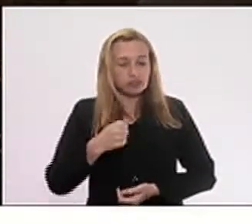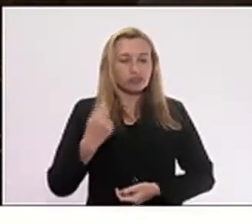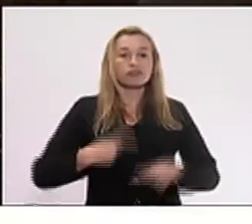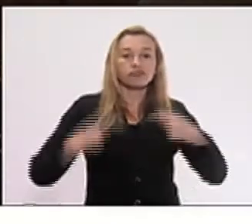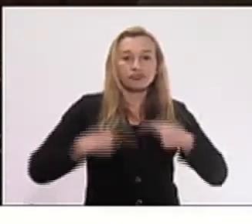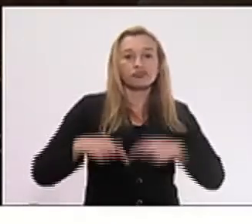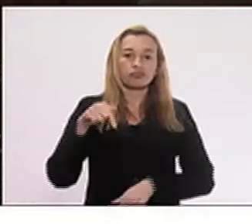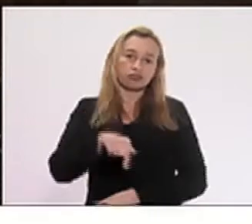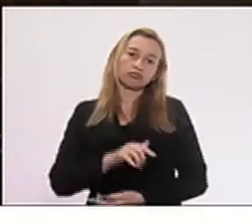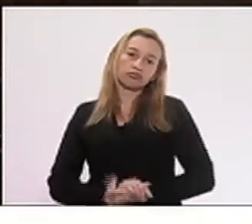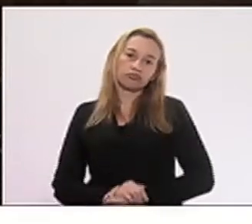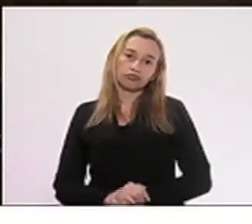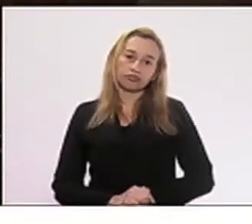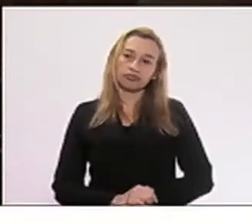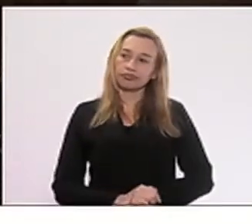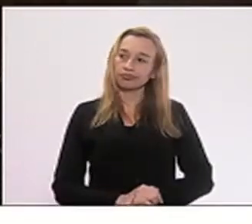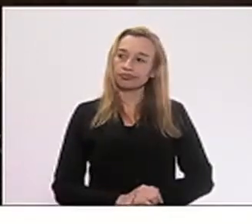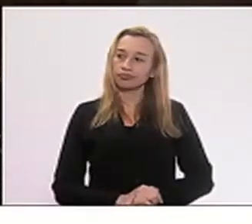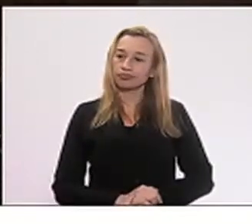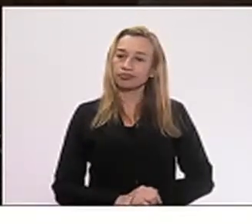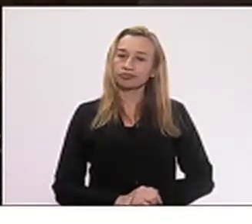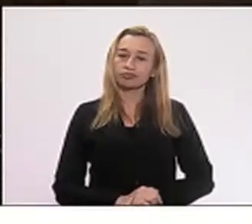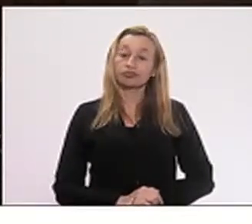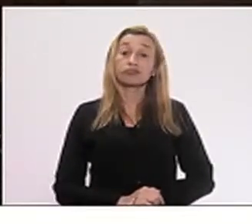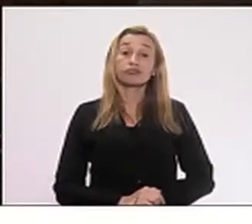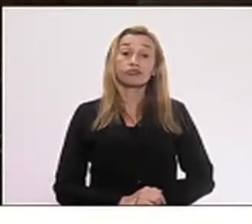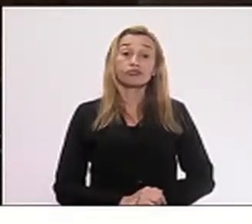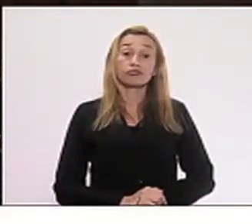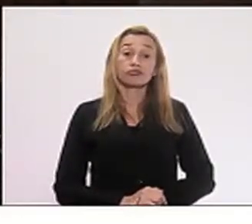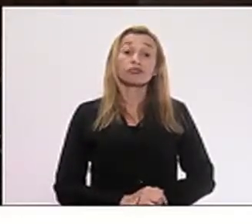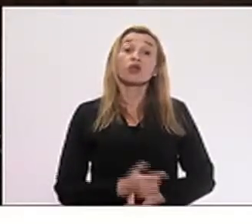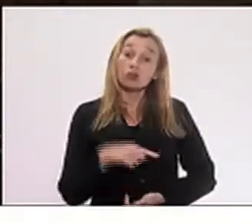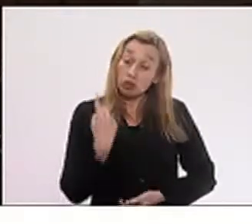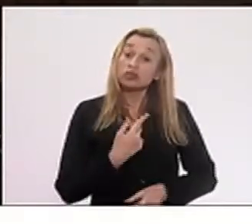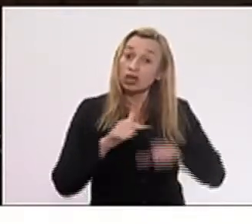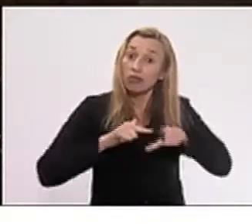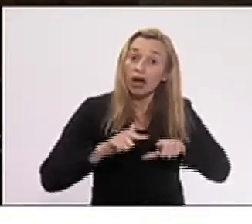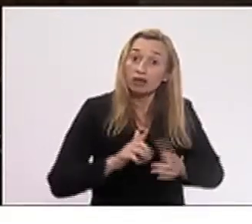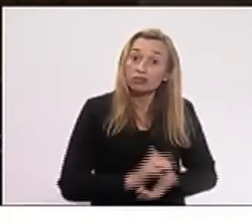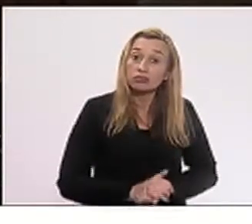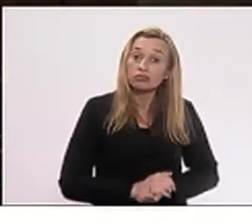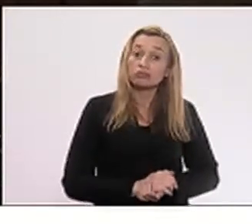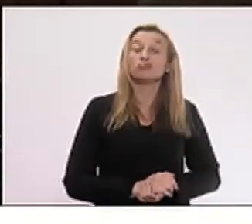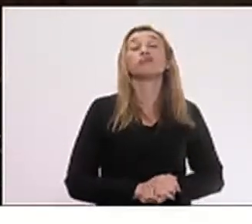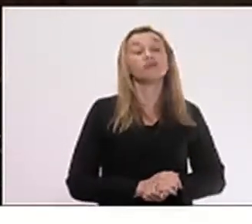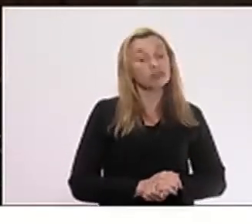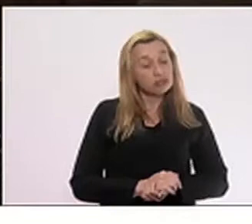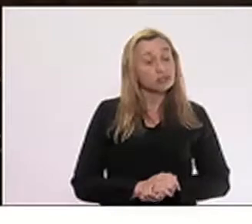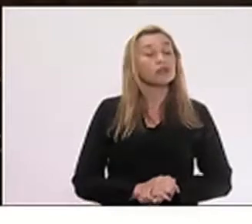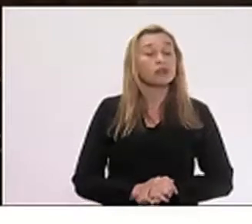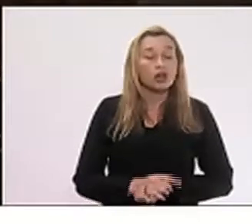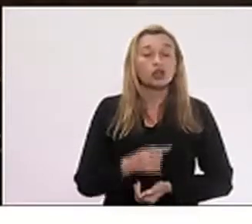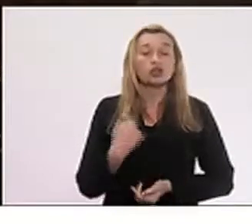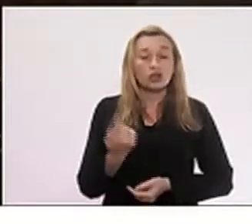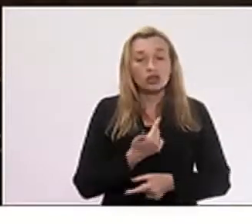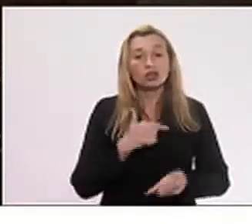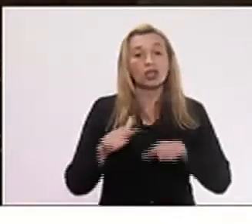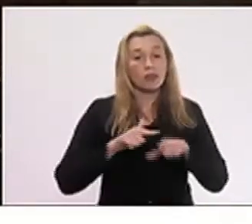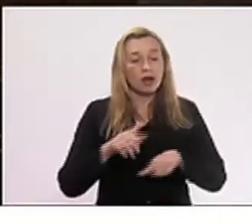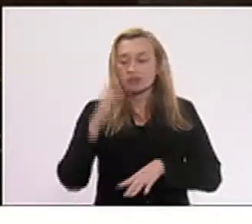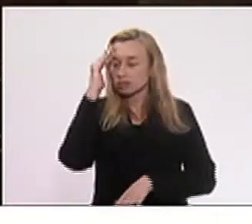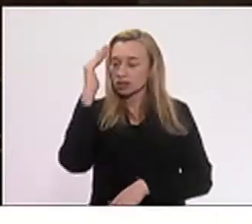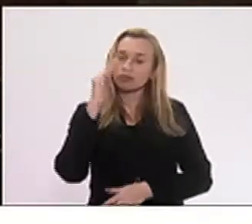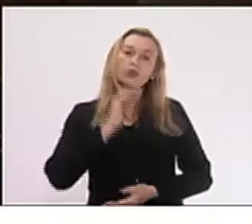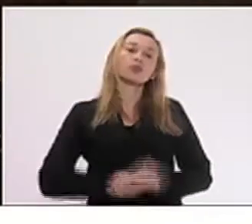discutindo aqui. Aliás, é essa a nossa função, uma das nossas funções